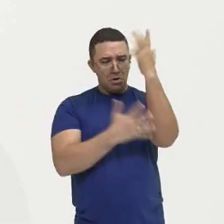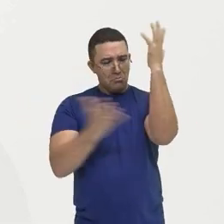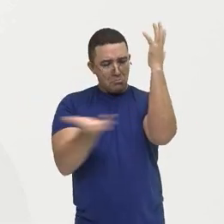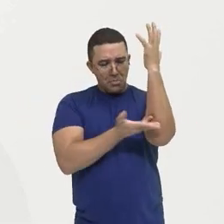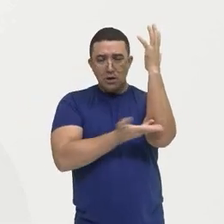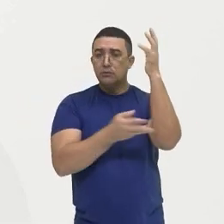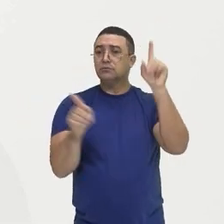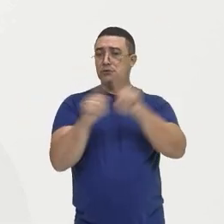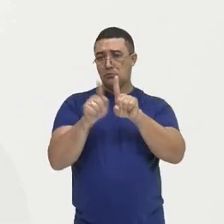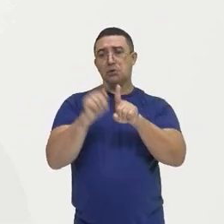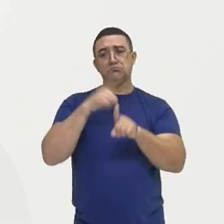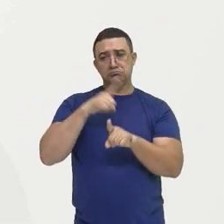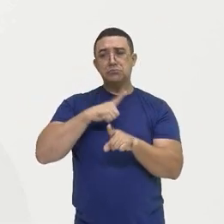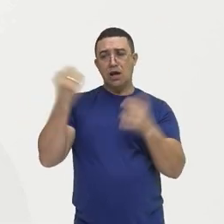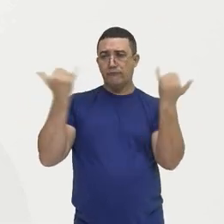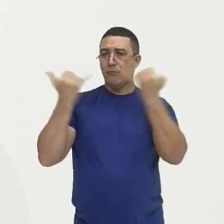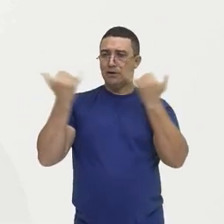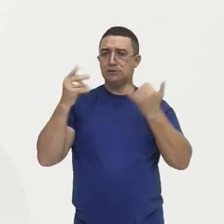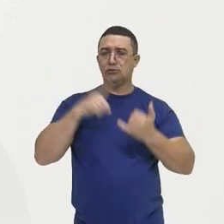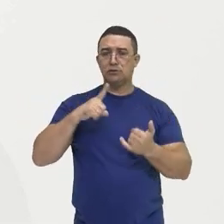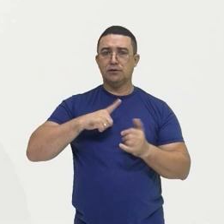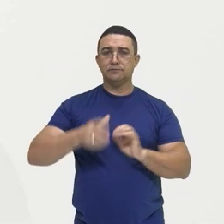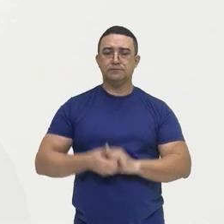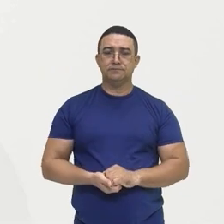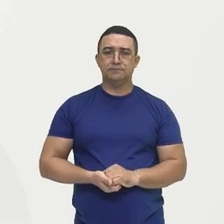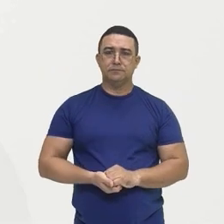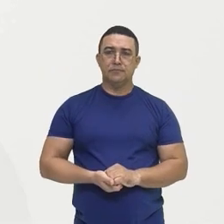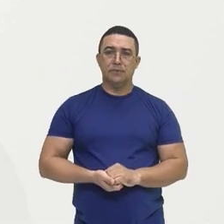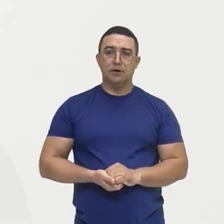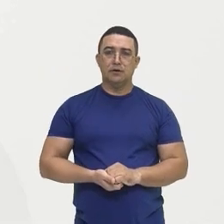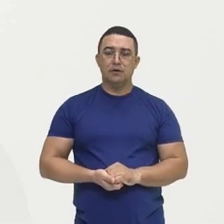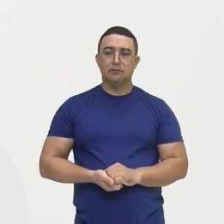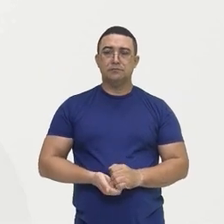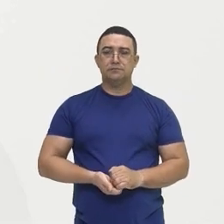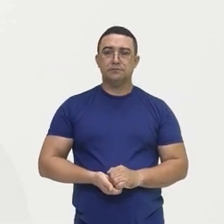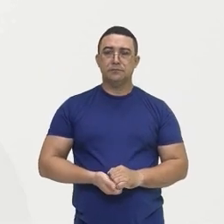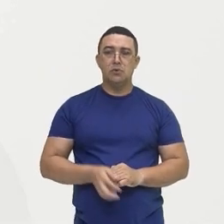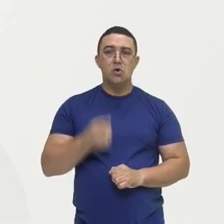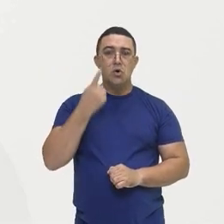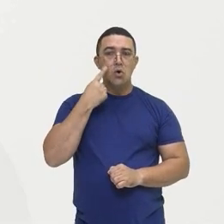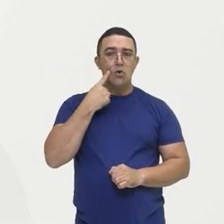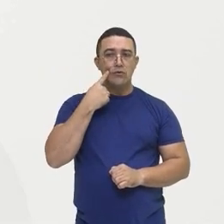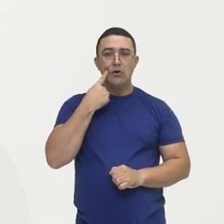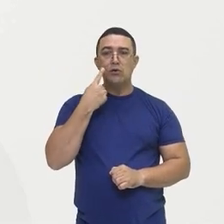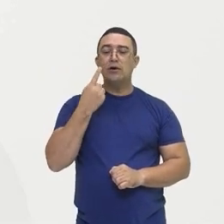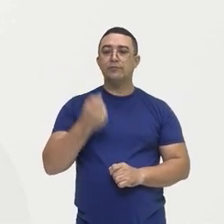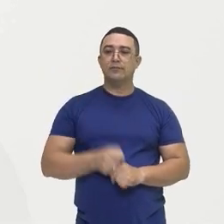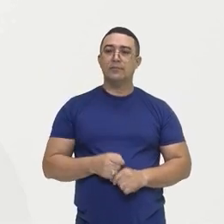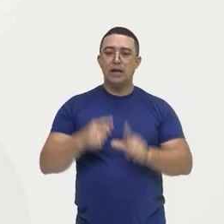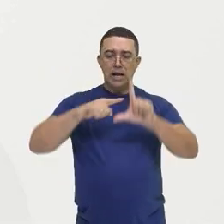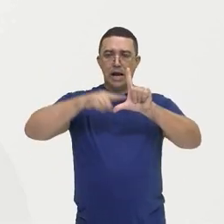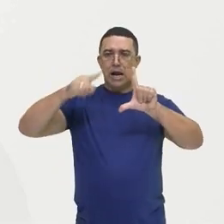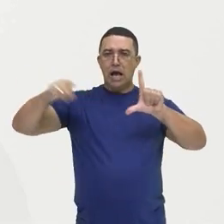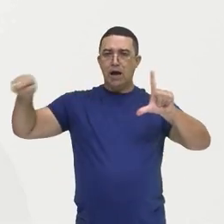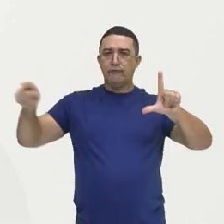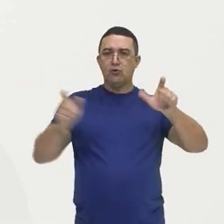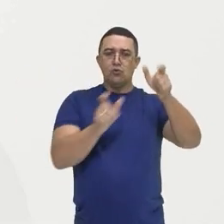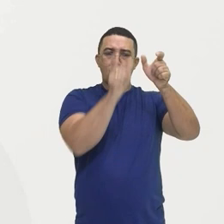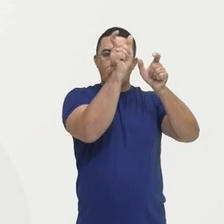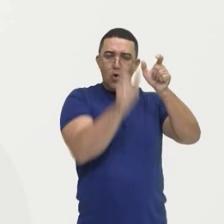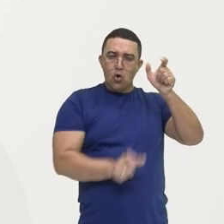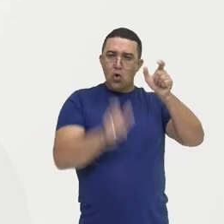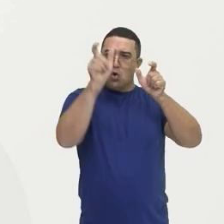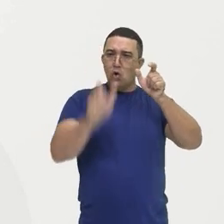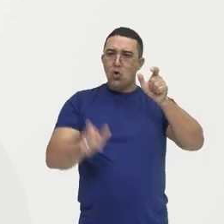no infográfico, tá bom? Vamos observar o nosso primeiro gráfico, que é o gráfico de coluna. Aí a gente tem várias colunas.